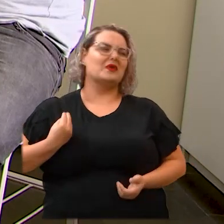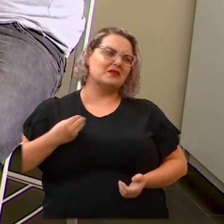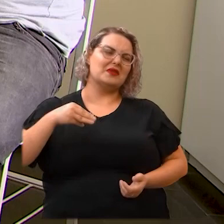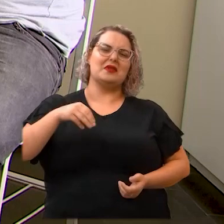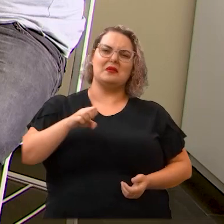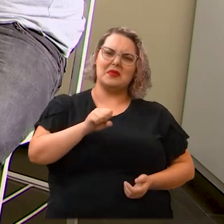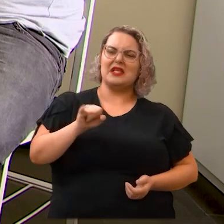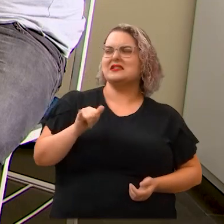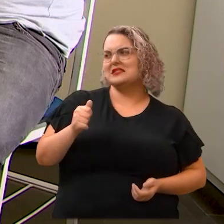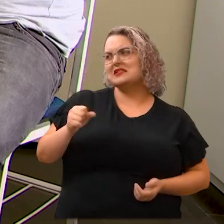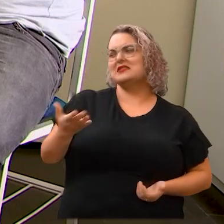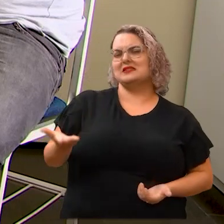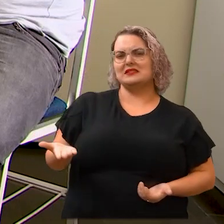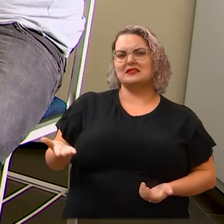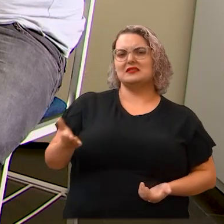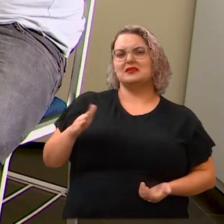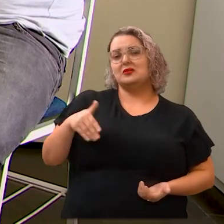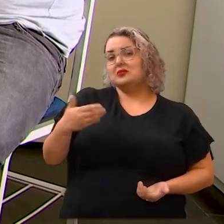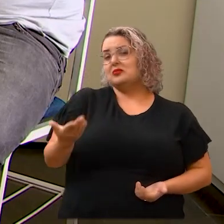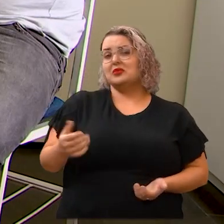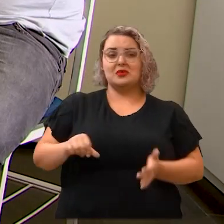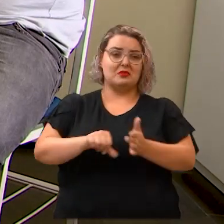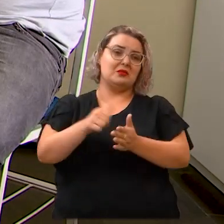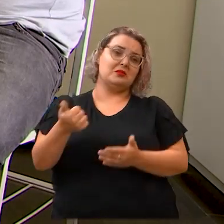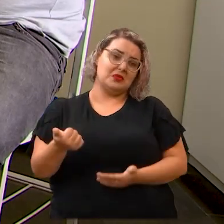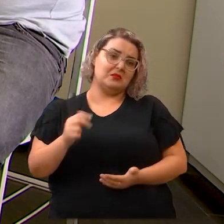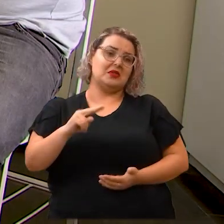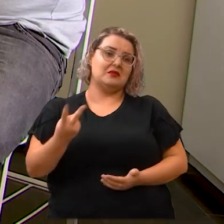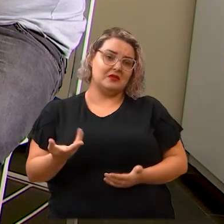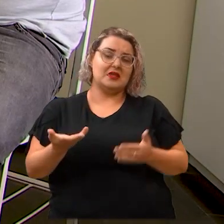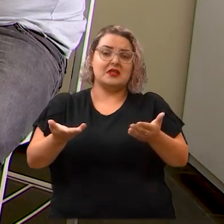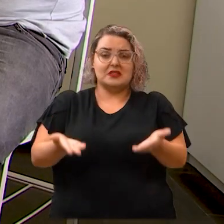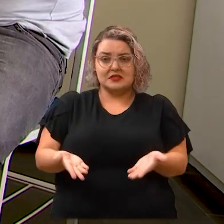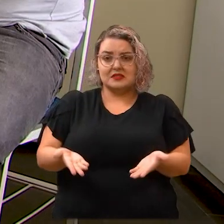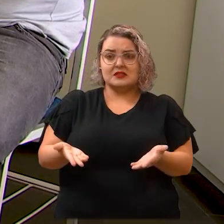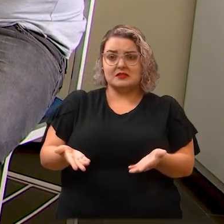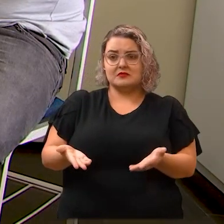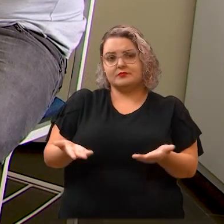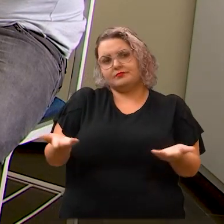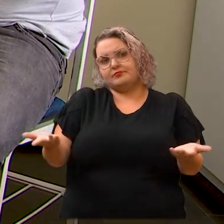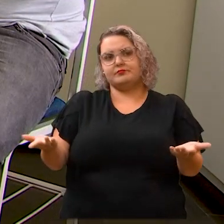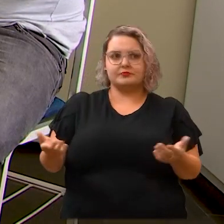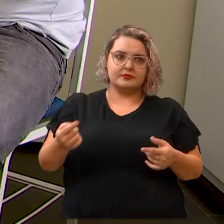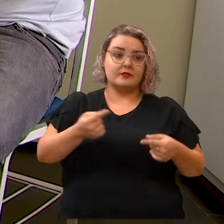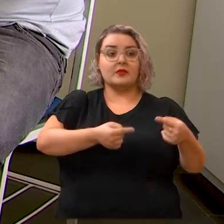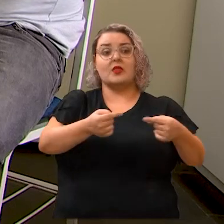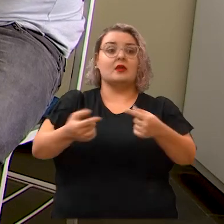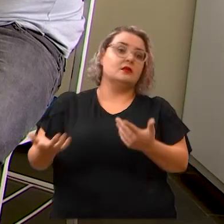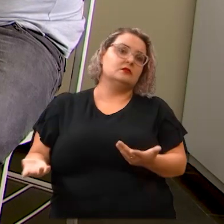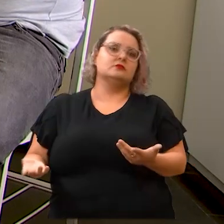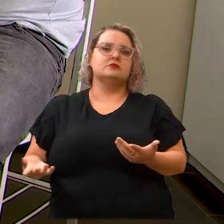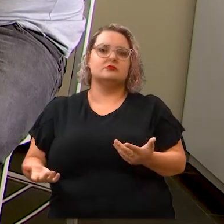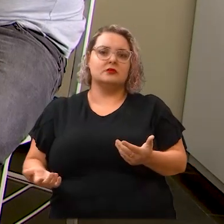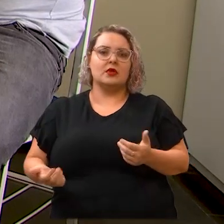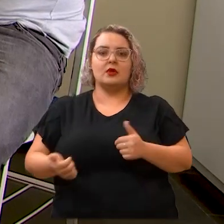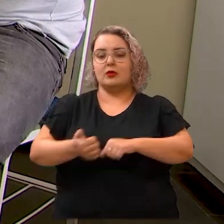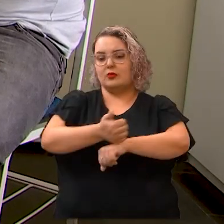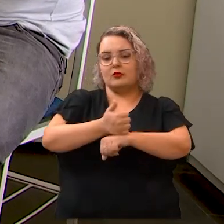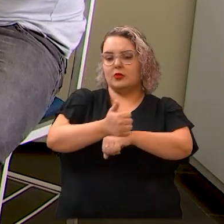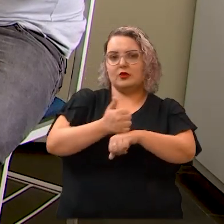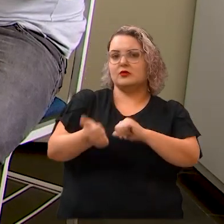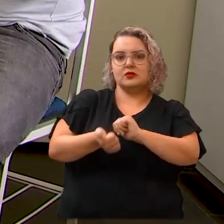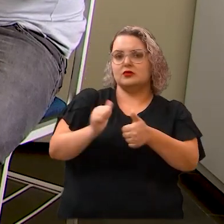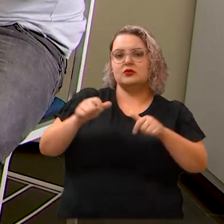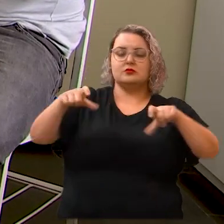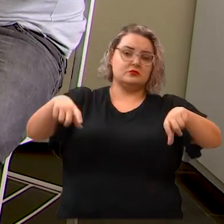Messias É bem isso né quando você né A primeira vez que você enfim vai disputar Vai um jogador